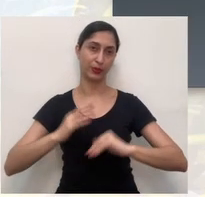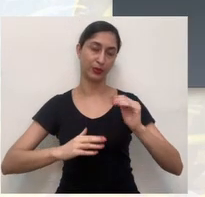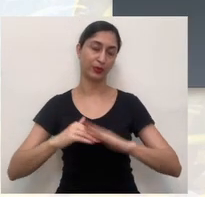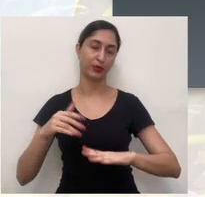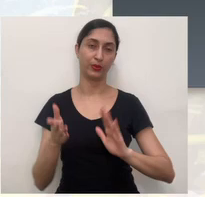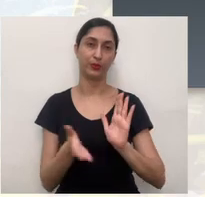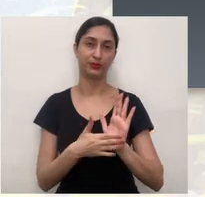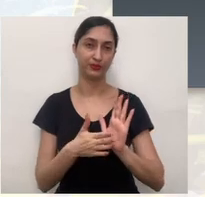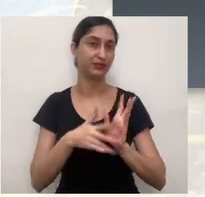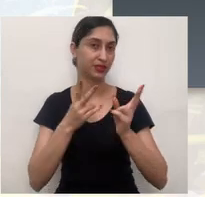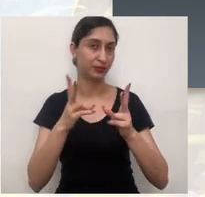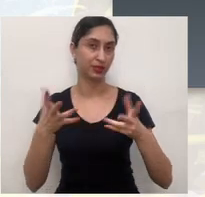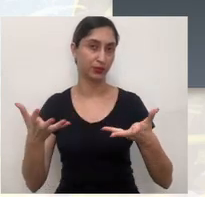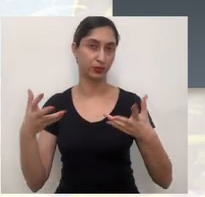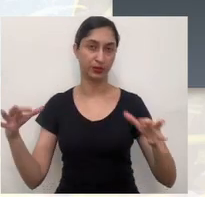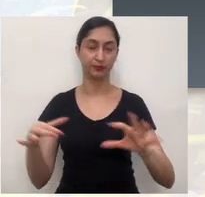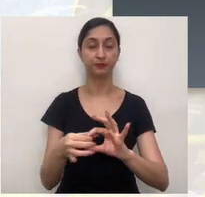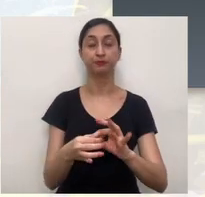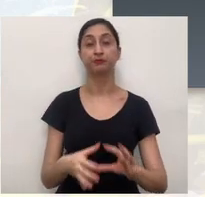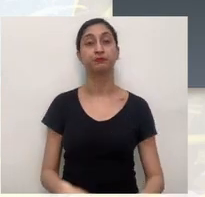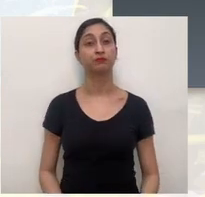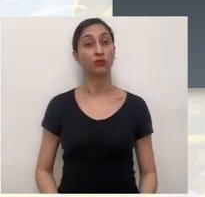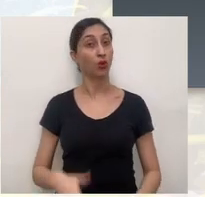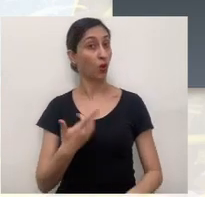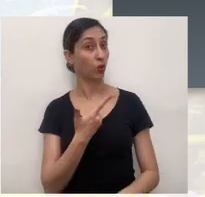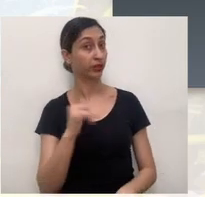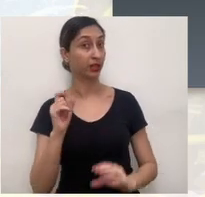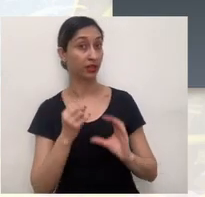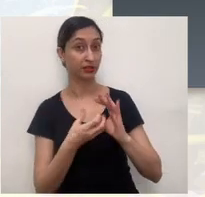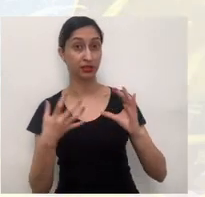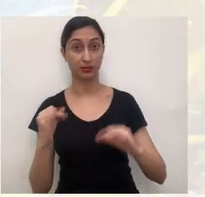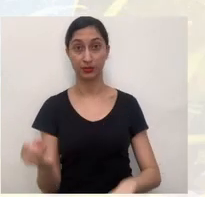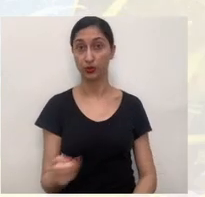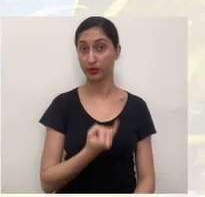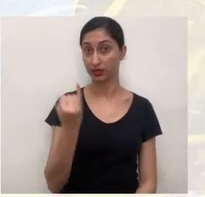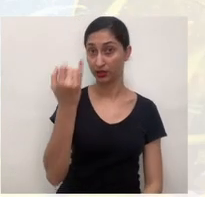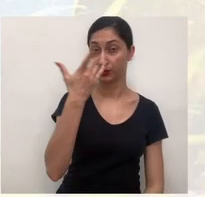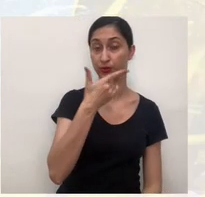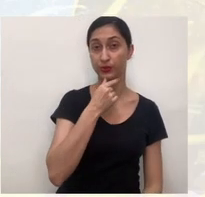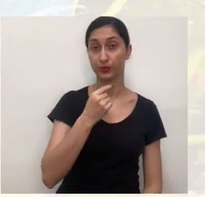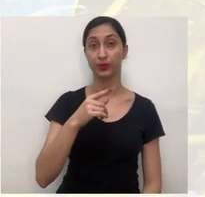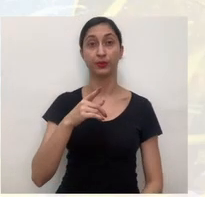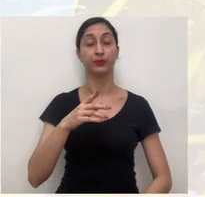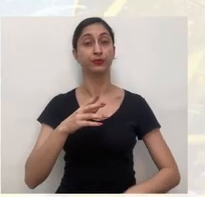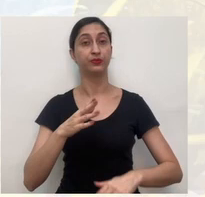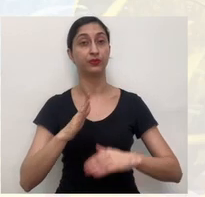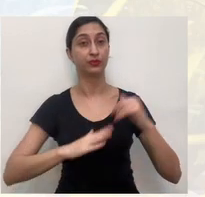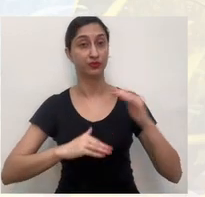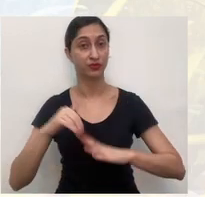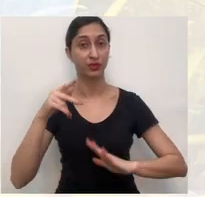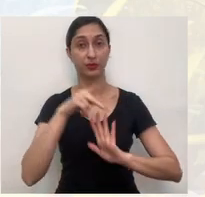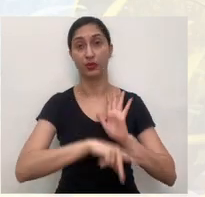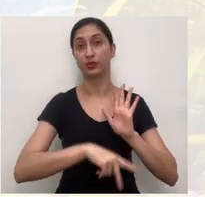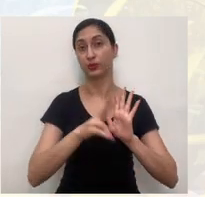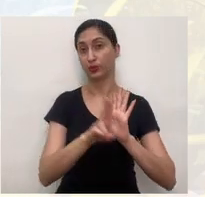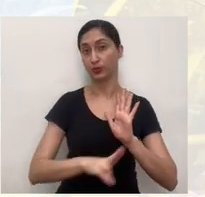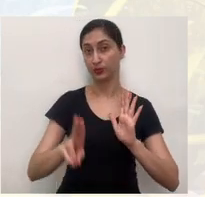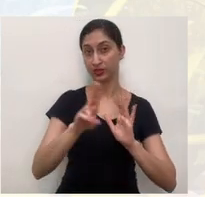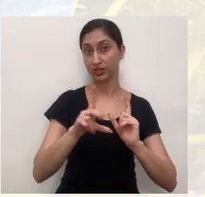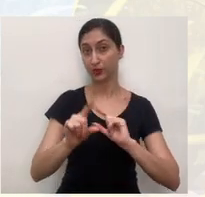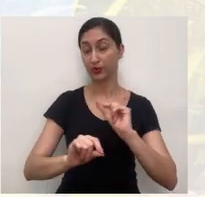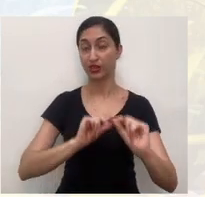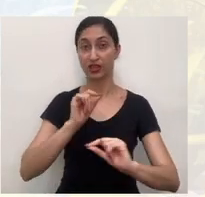Um outro elemento importantíssimo que o Burle Marx usava nos seus projetos são os